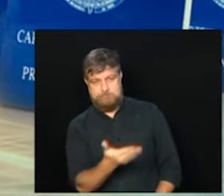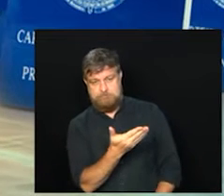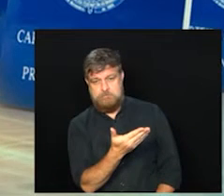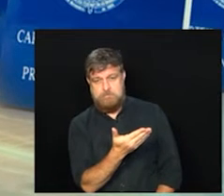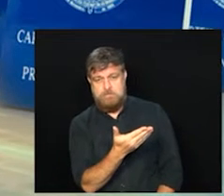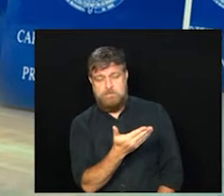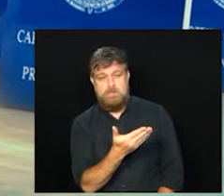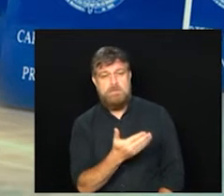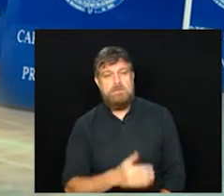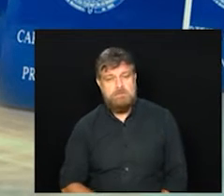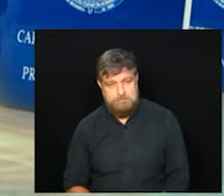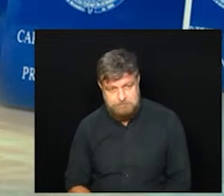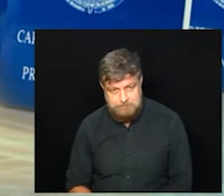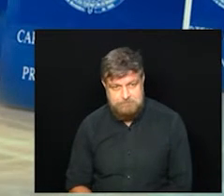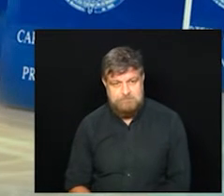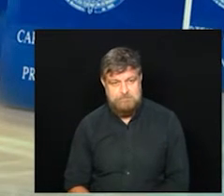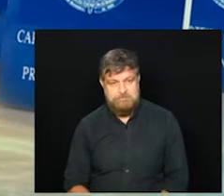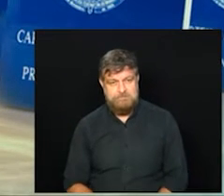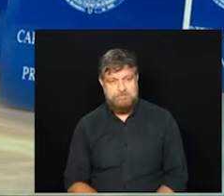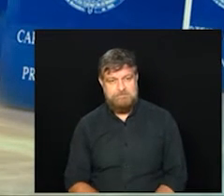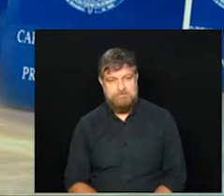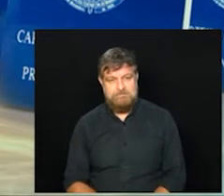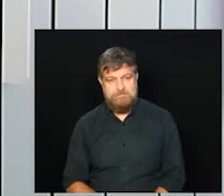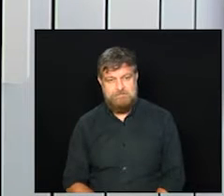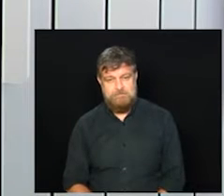Público de Apoio ao Trabalhador.